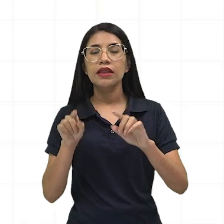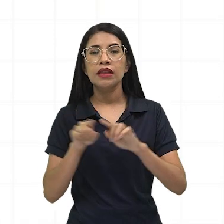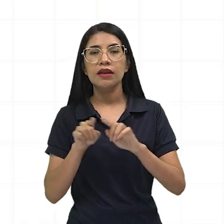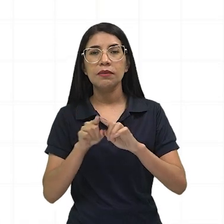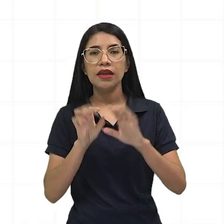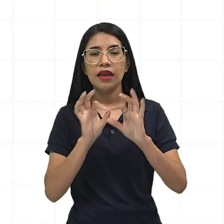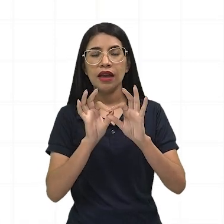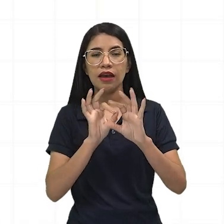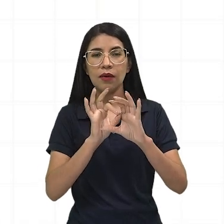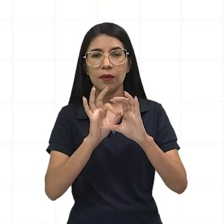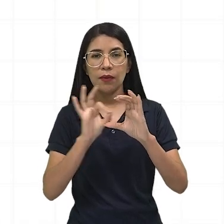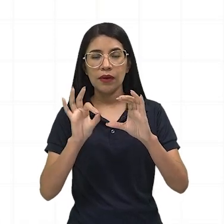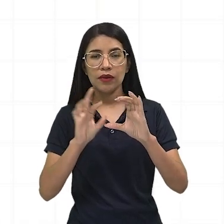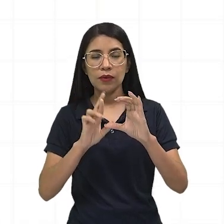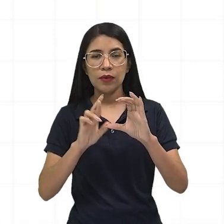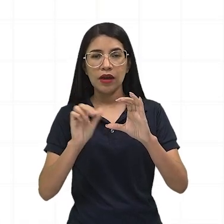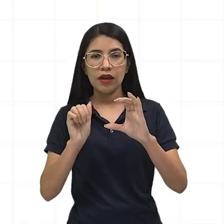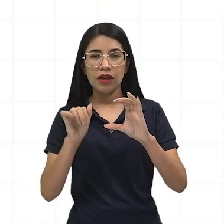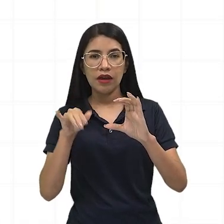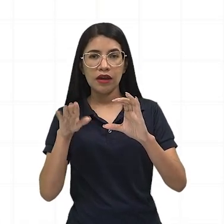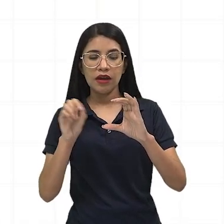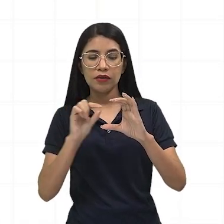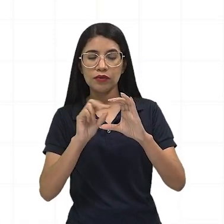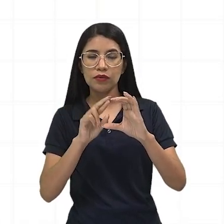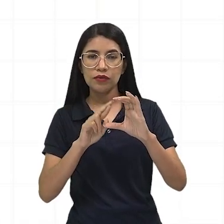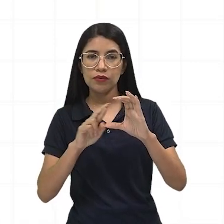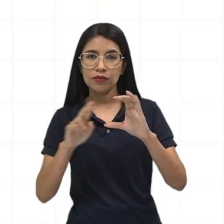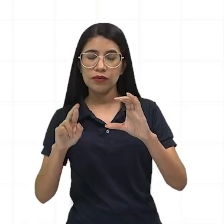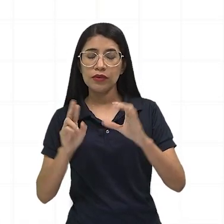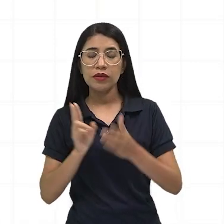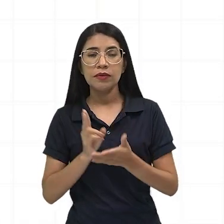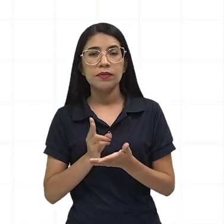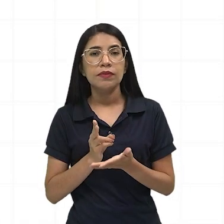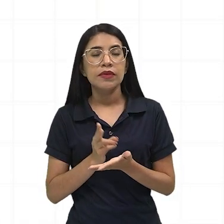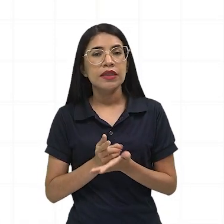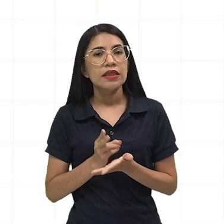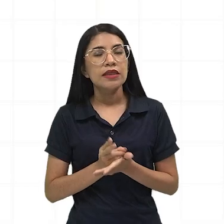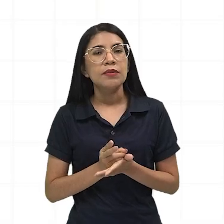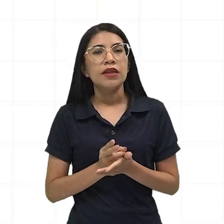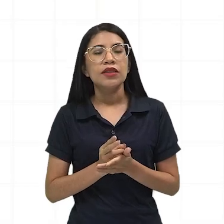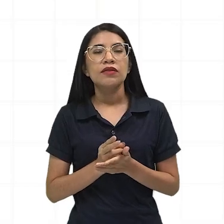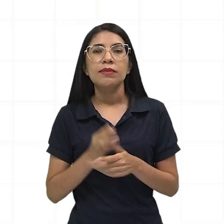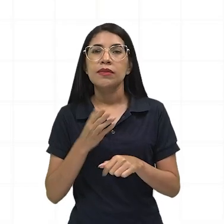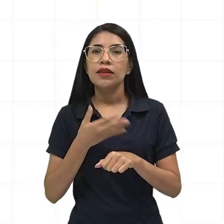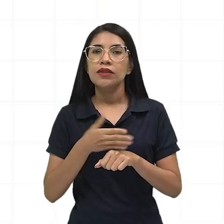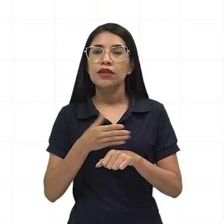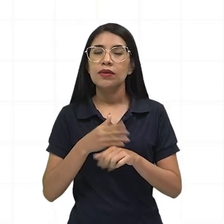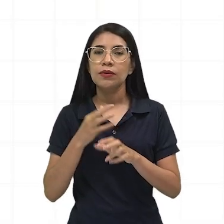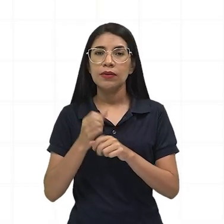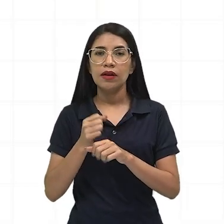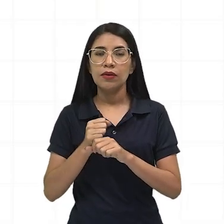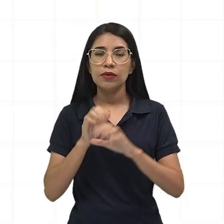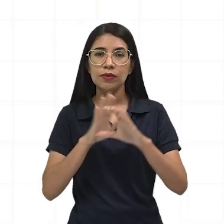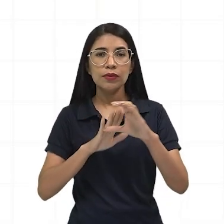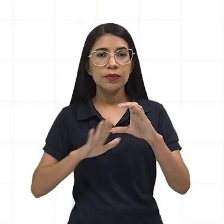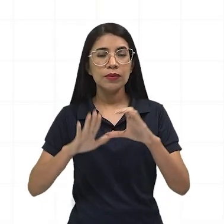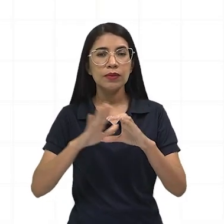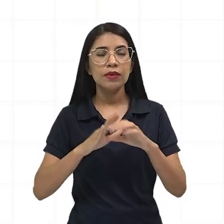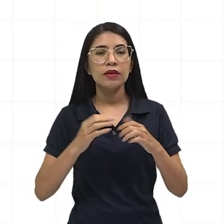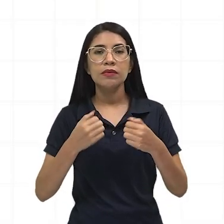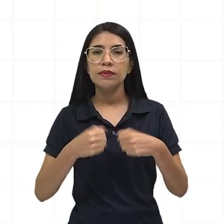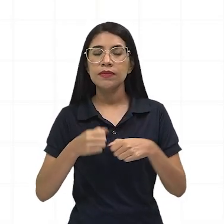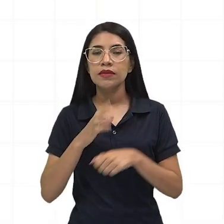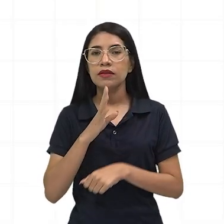medida do seu raio. Então, olha, toda vez que nós formos trabalhar com a área do círculo, eu tenho